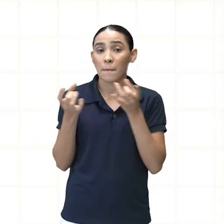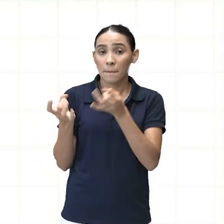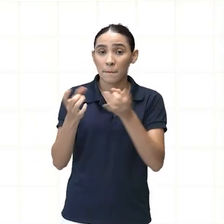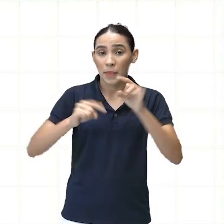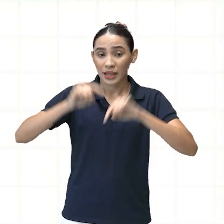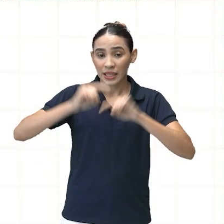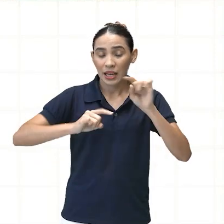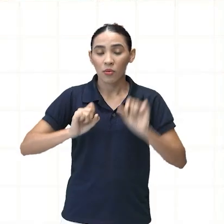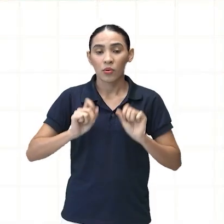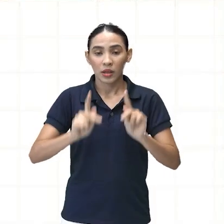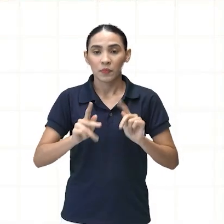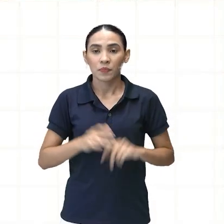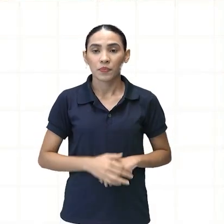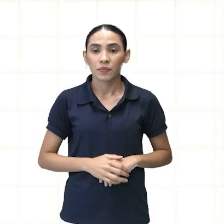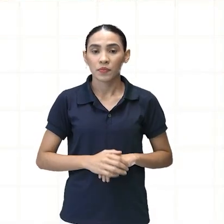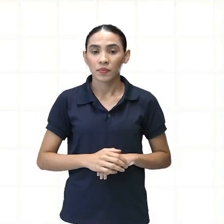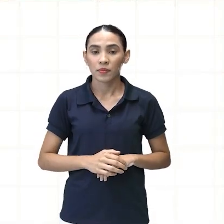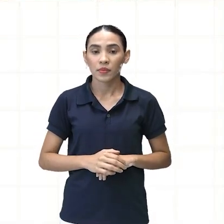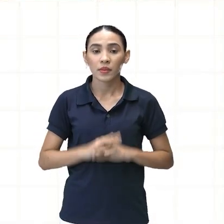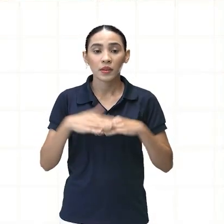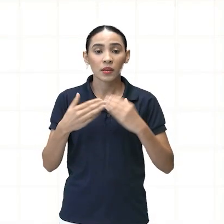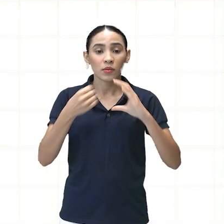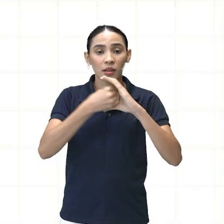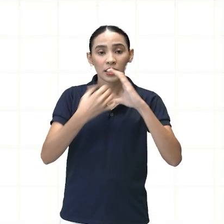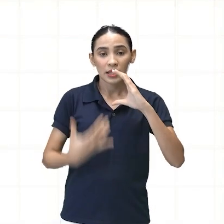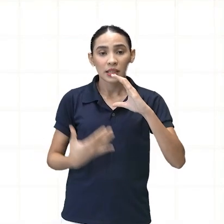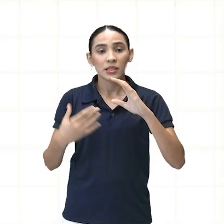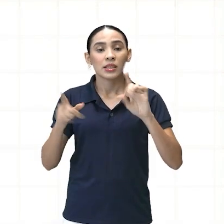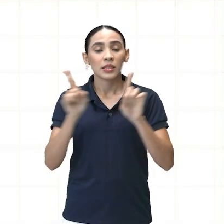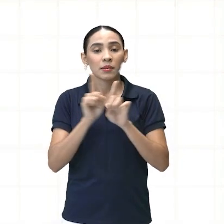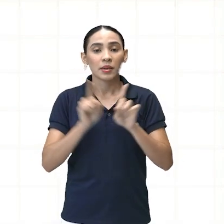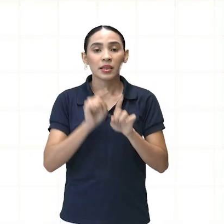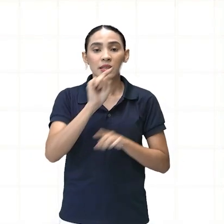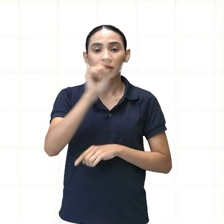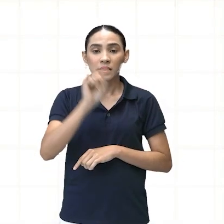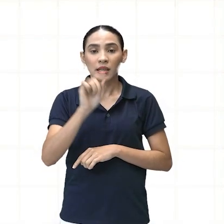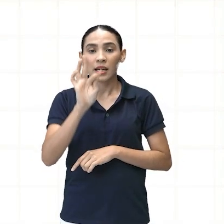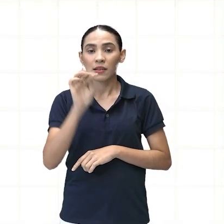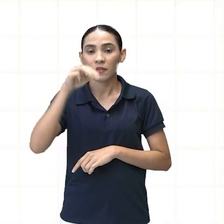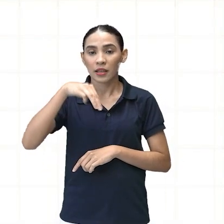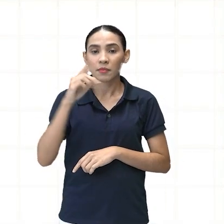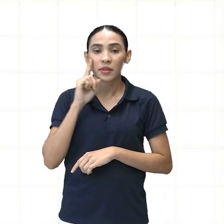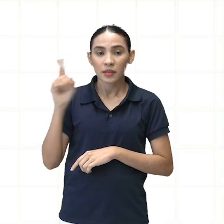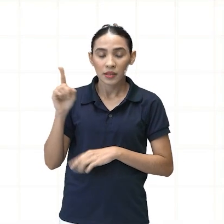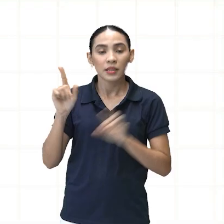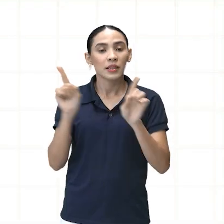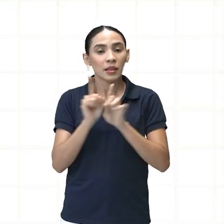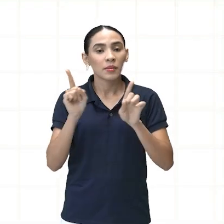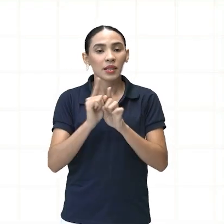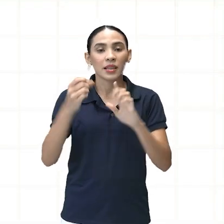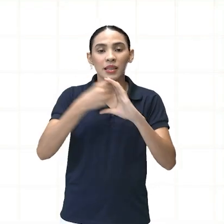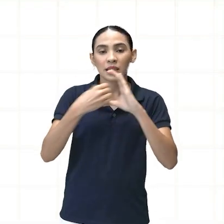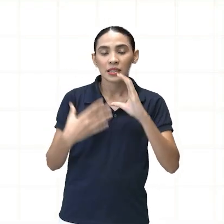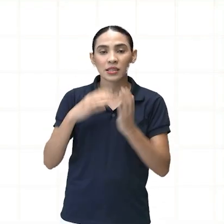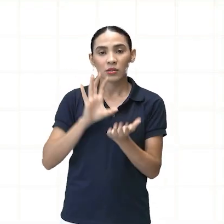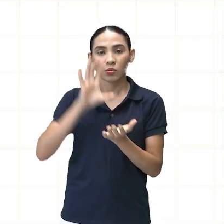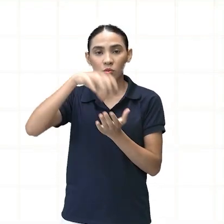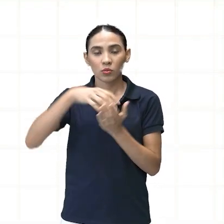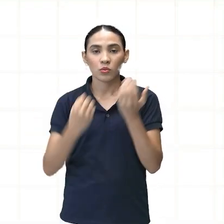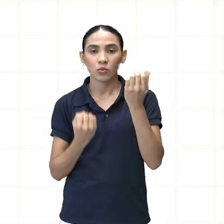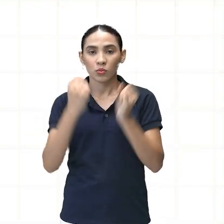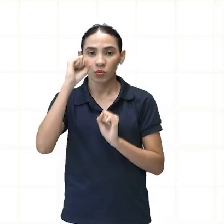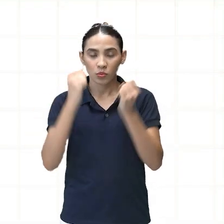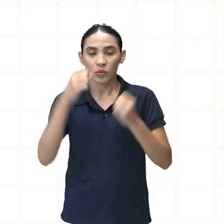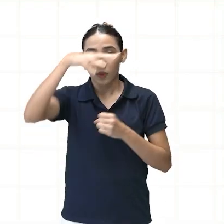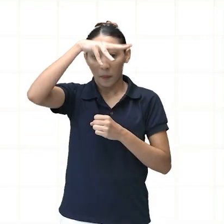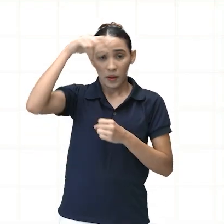mercadoria, certo? Bem, um pouco das características da Zona Franca de Manaus e também um pouco das características do Polo Industrial de